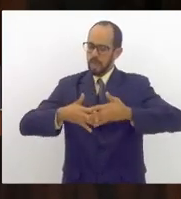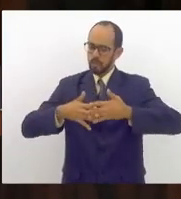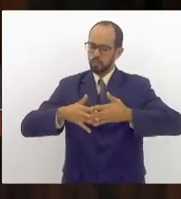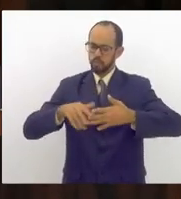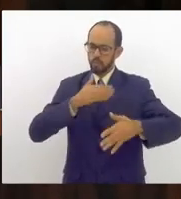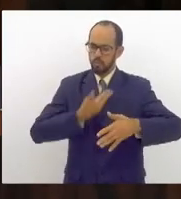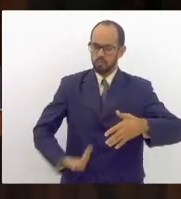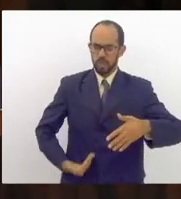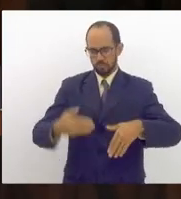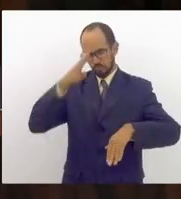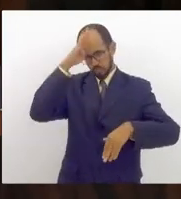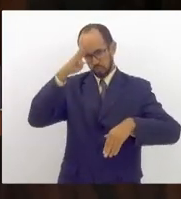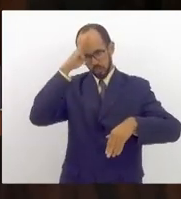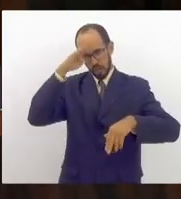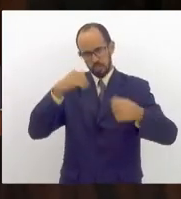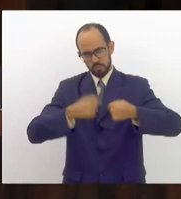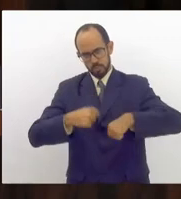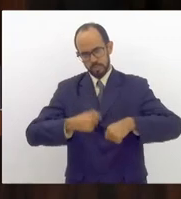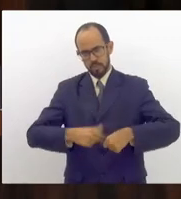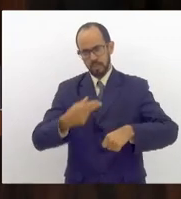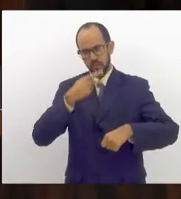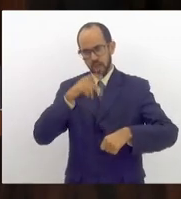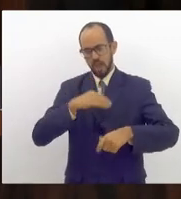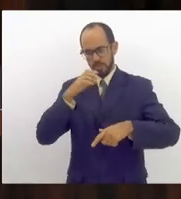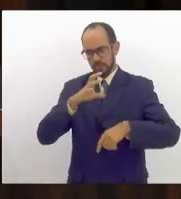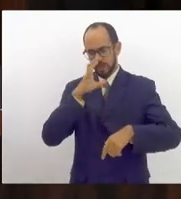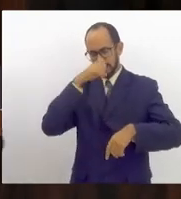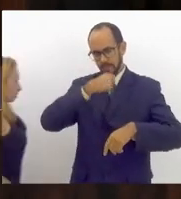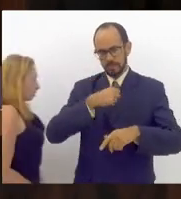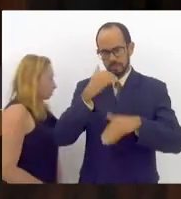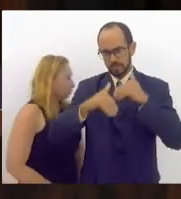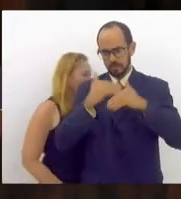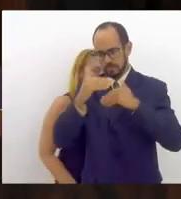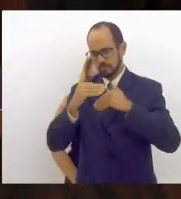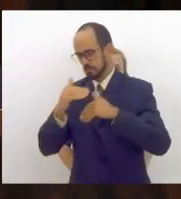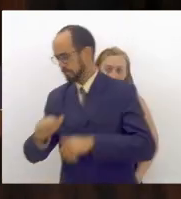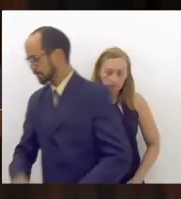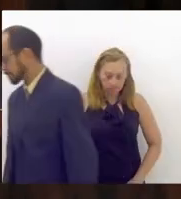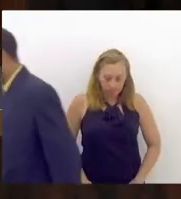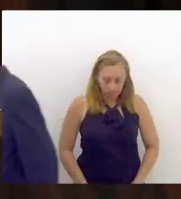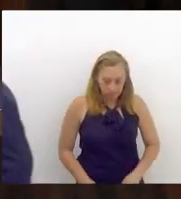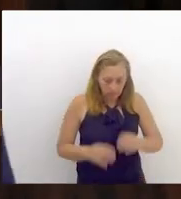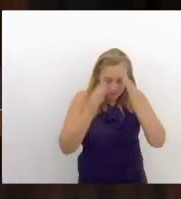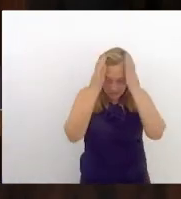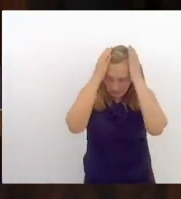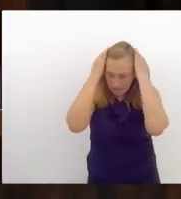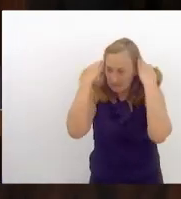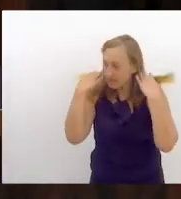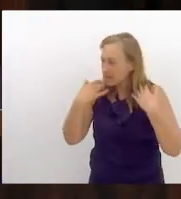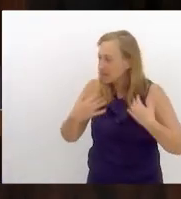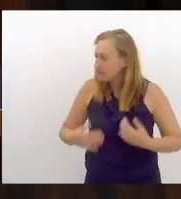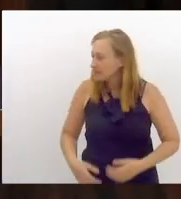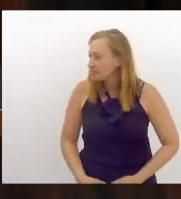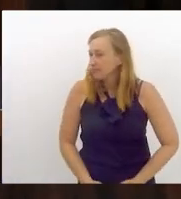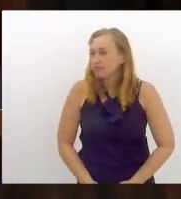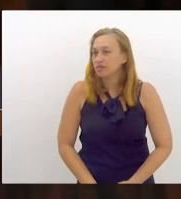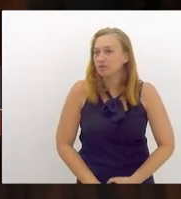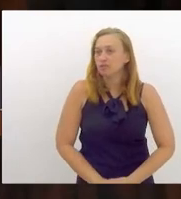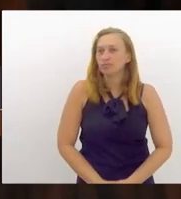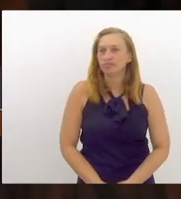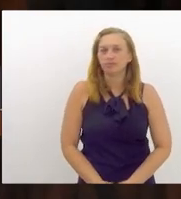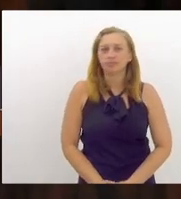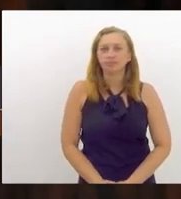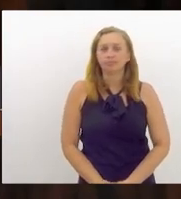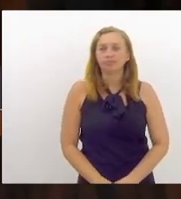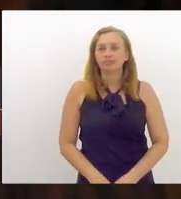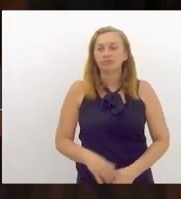Então a gente tem que ressaltar aqui a resistência da cultura das Artes nesse período tão importante para